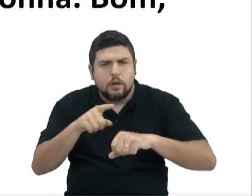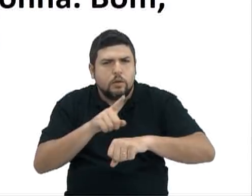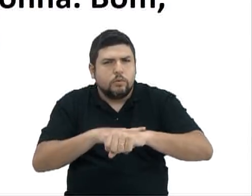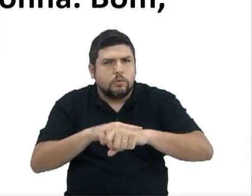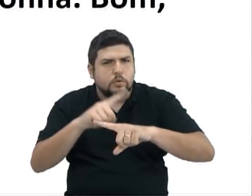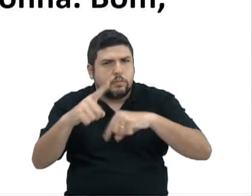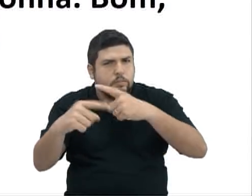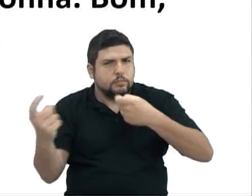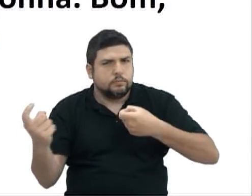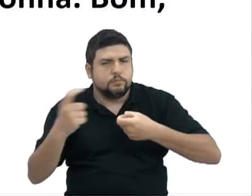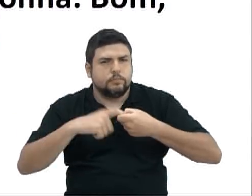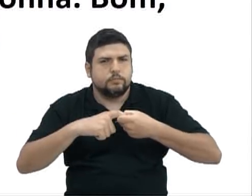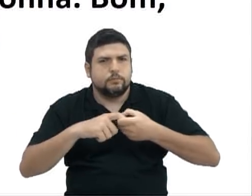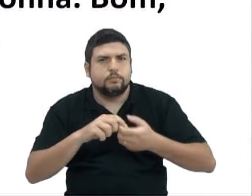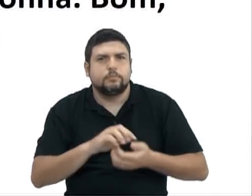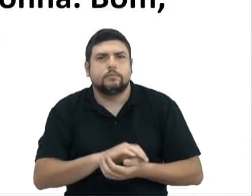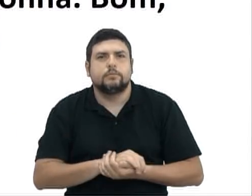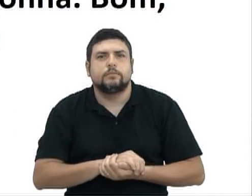já voltamos.